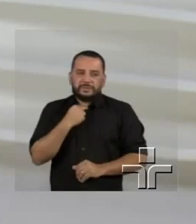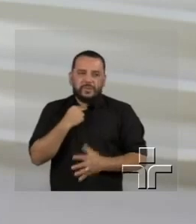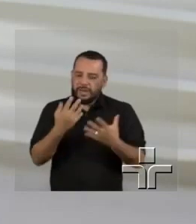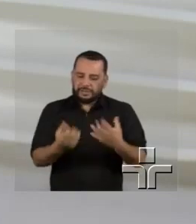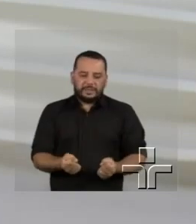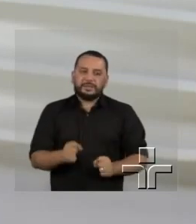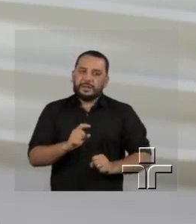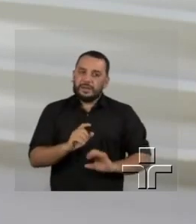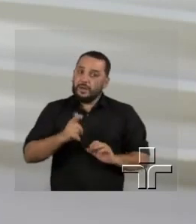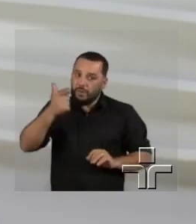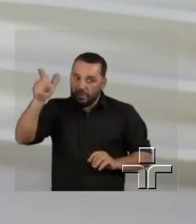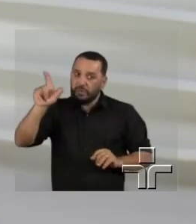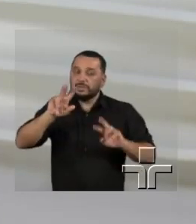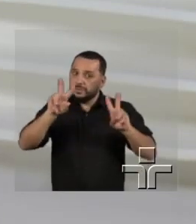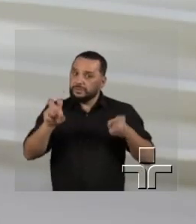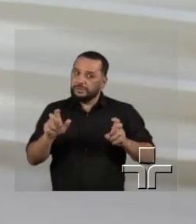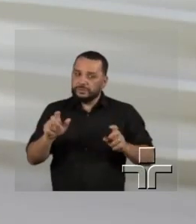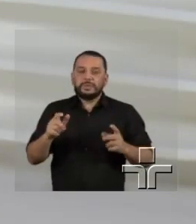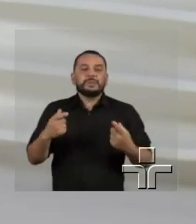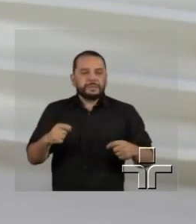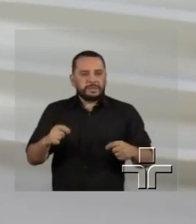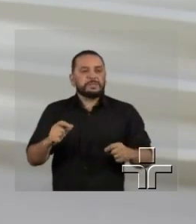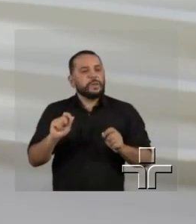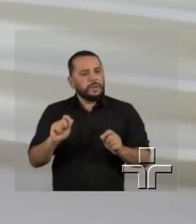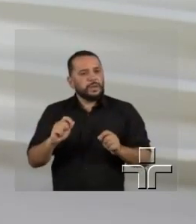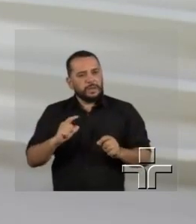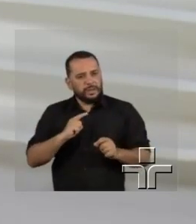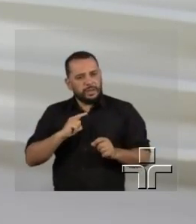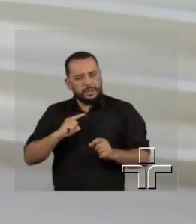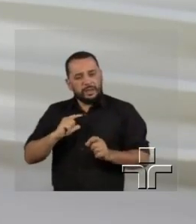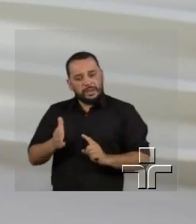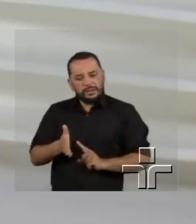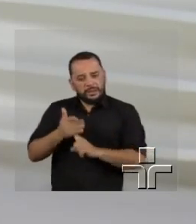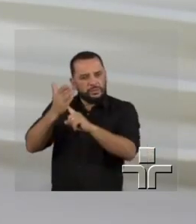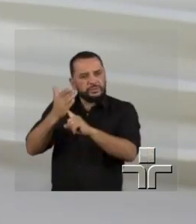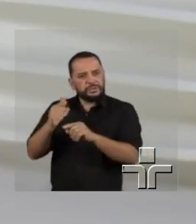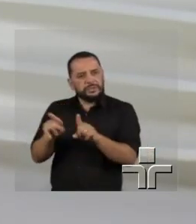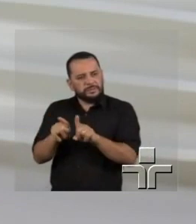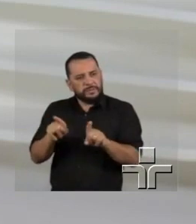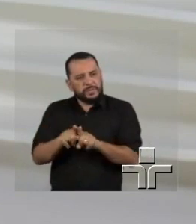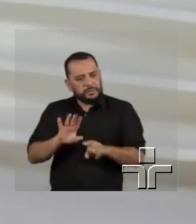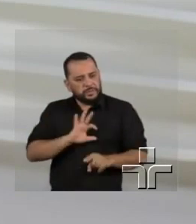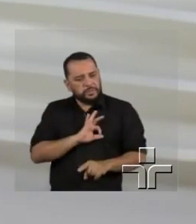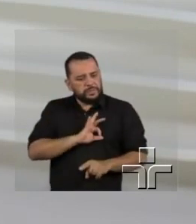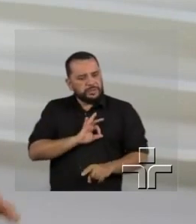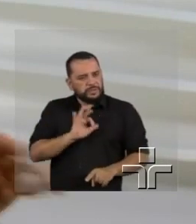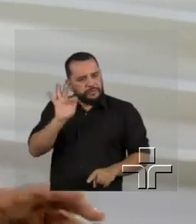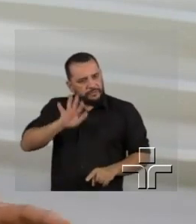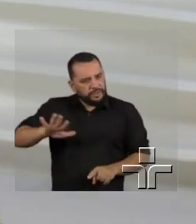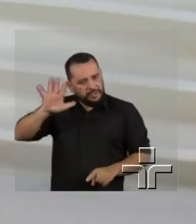alguma coisa, eu diria para ser um governo para todos,